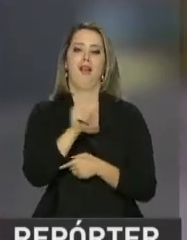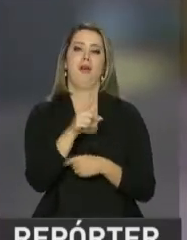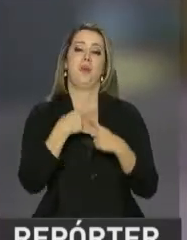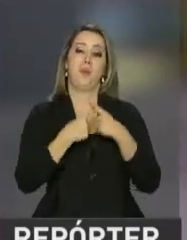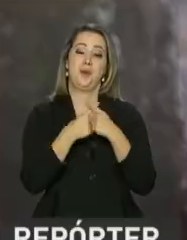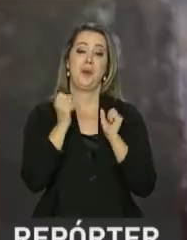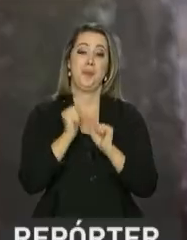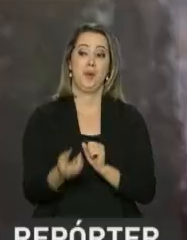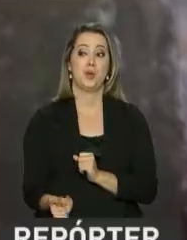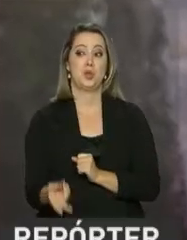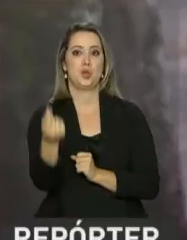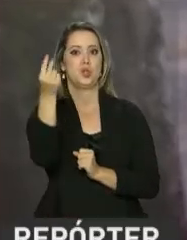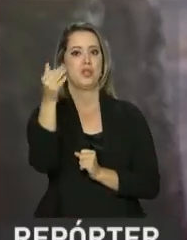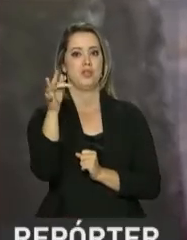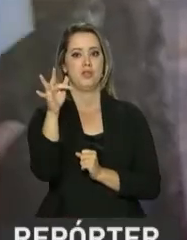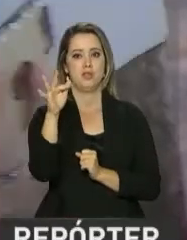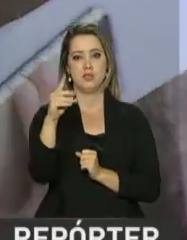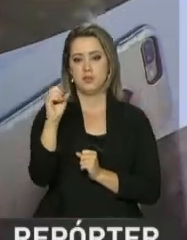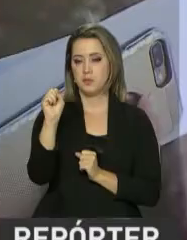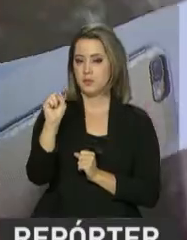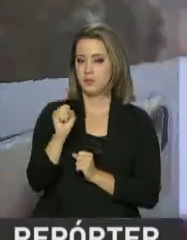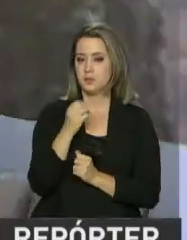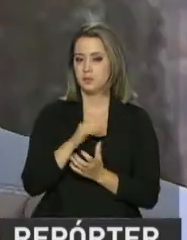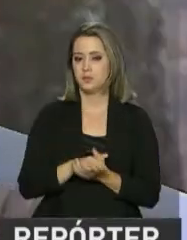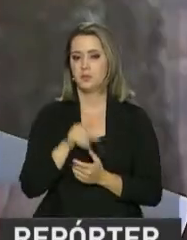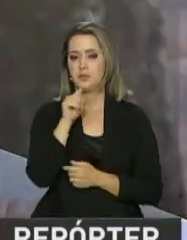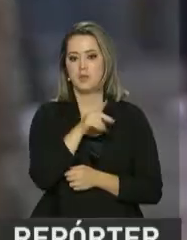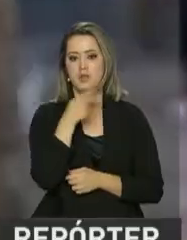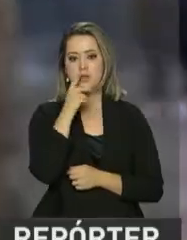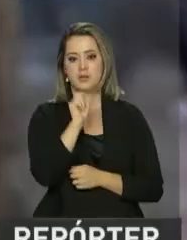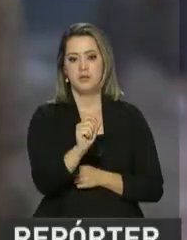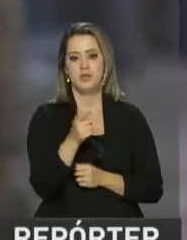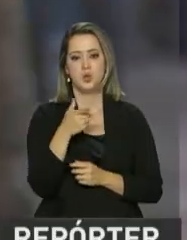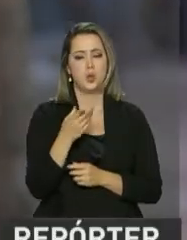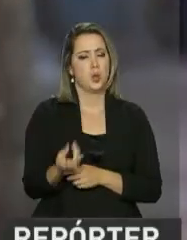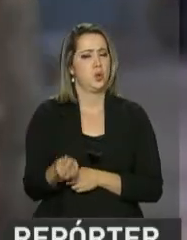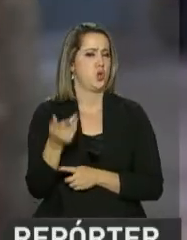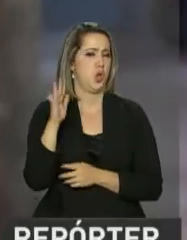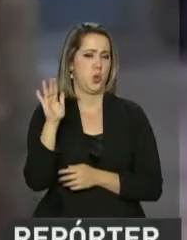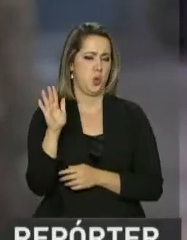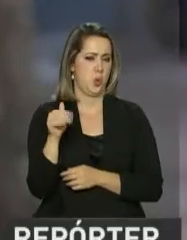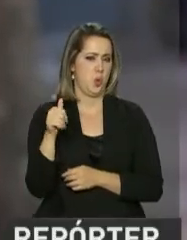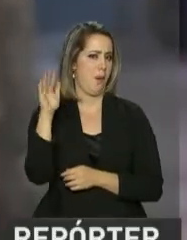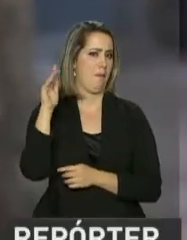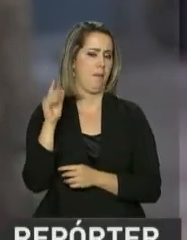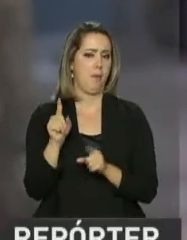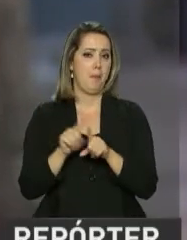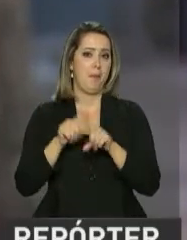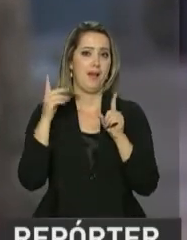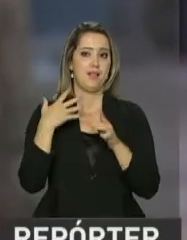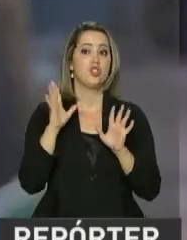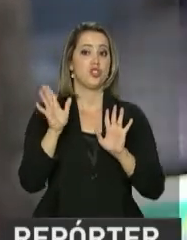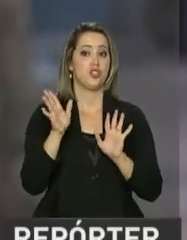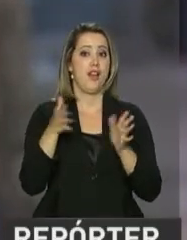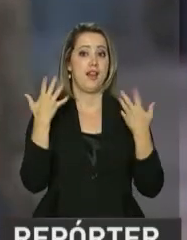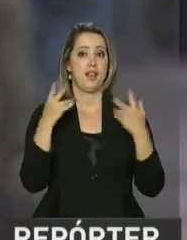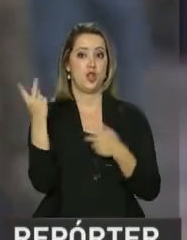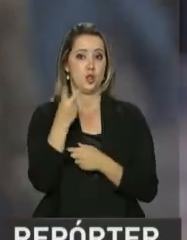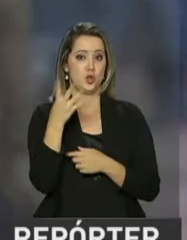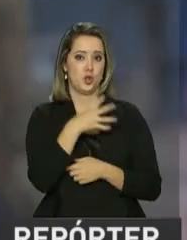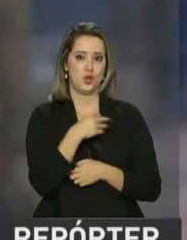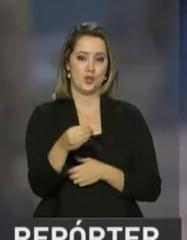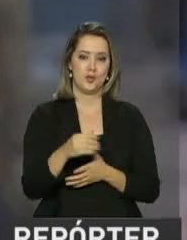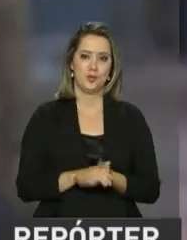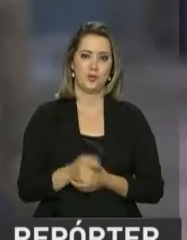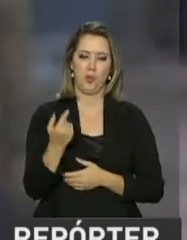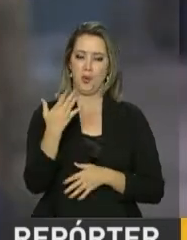que ela vai poder sacar o dinheiro do fgts ela disse que não é muito mas que já vai fazer a alegria dos dois filhos eu